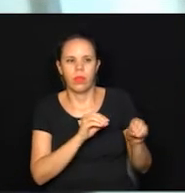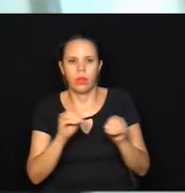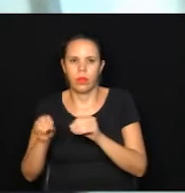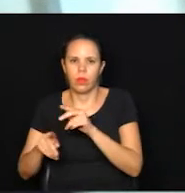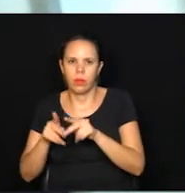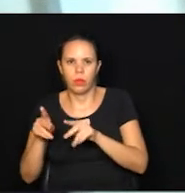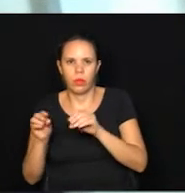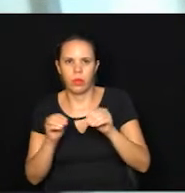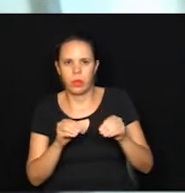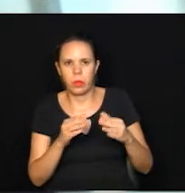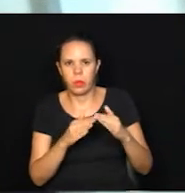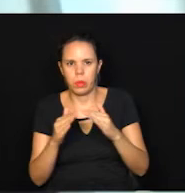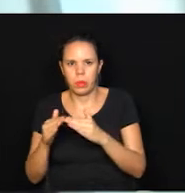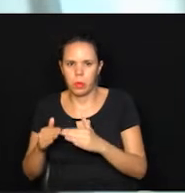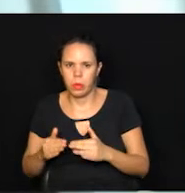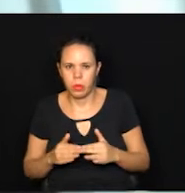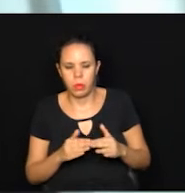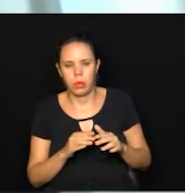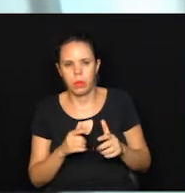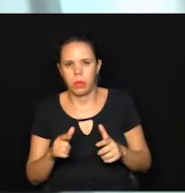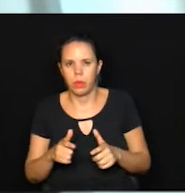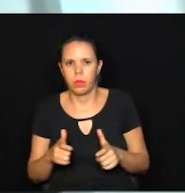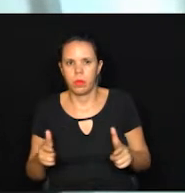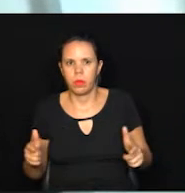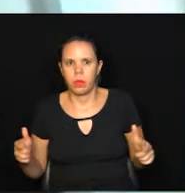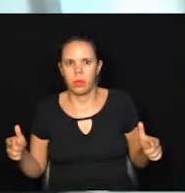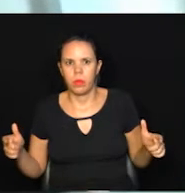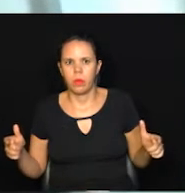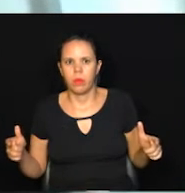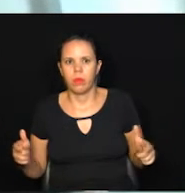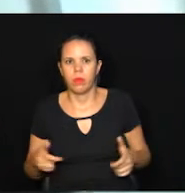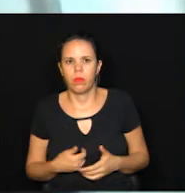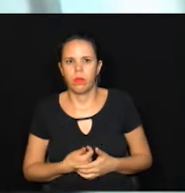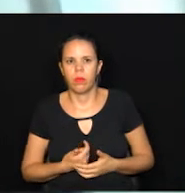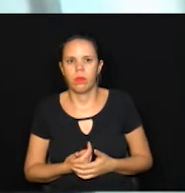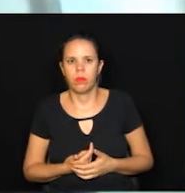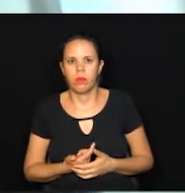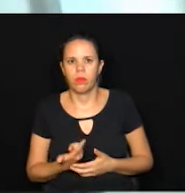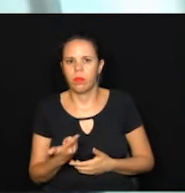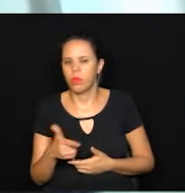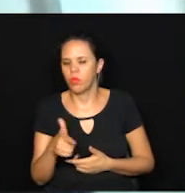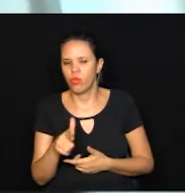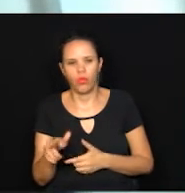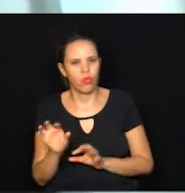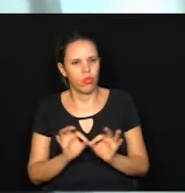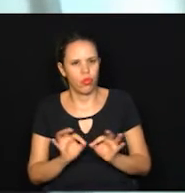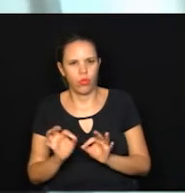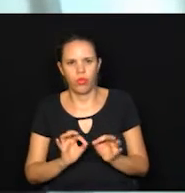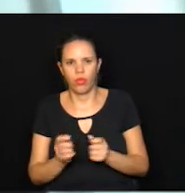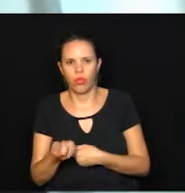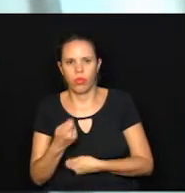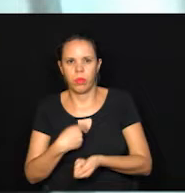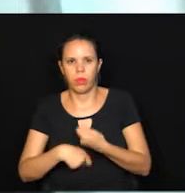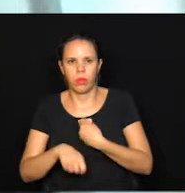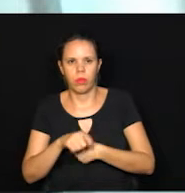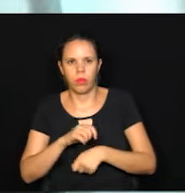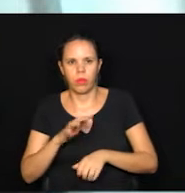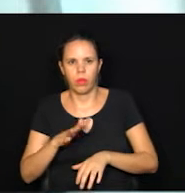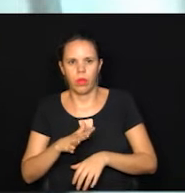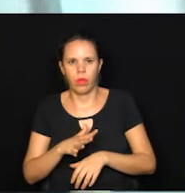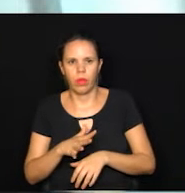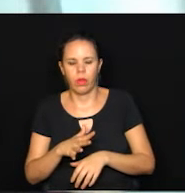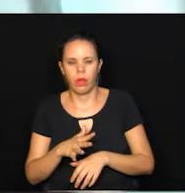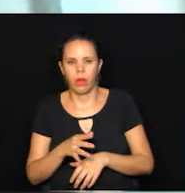a partir de um crescimento sem o devido planejamento, né? Talvez o